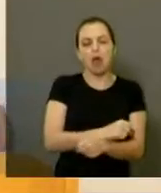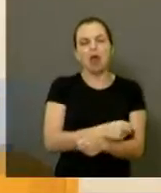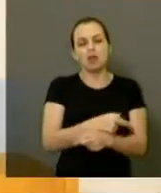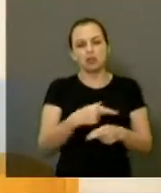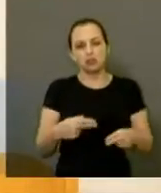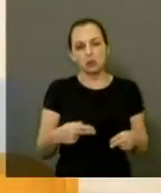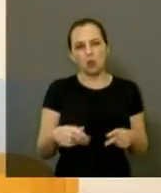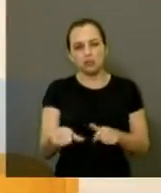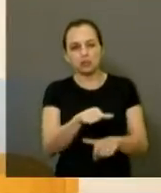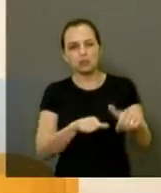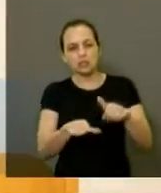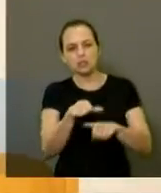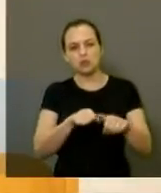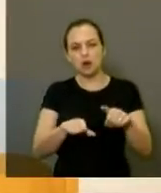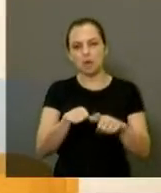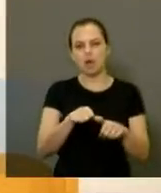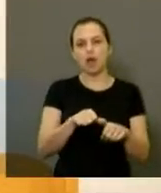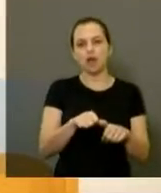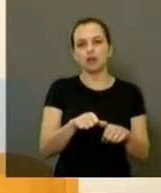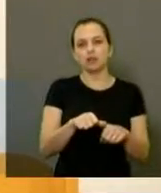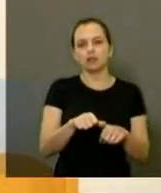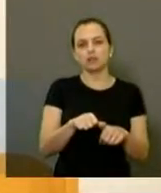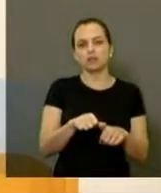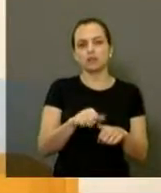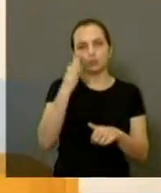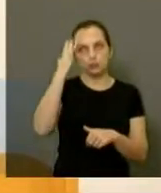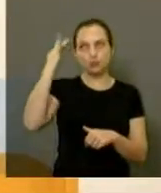forma, transformada em pura ilusão.